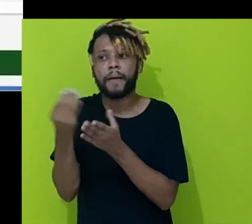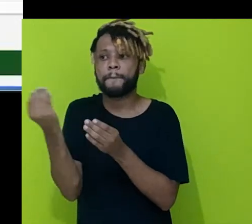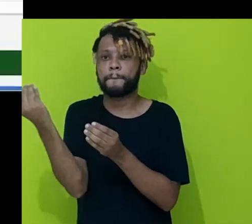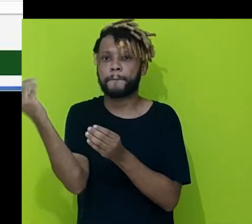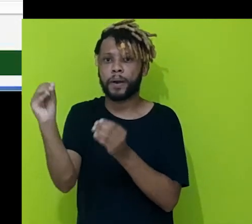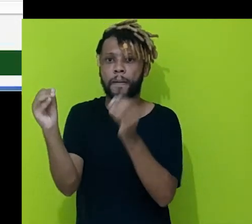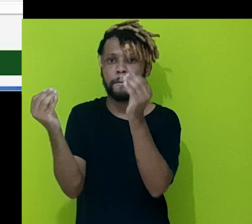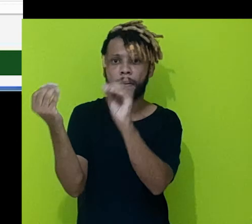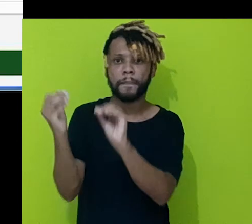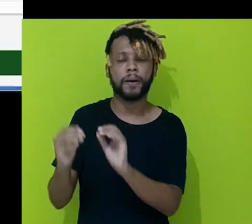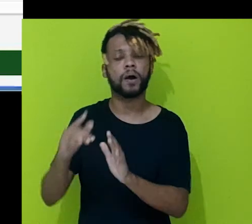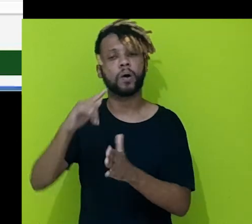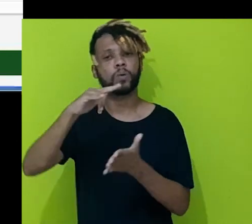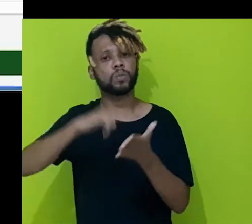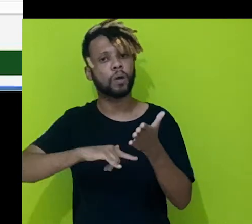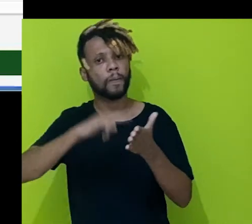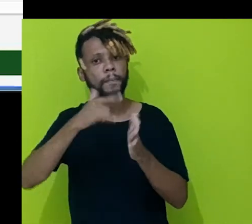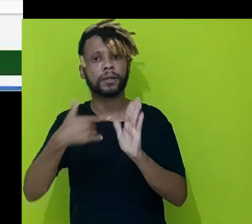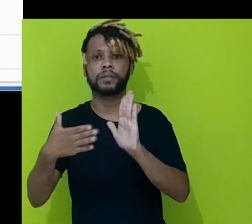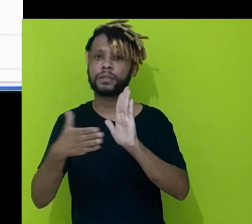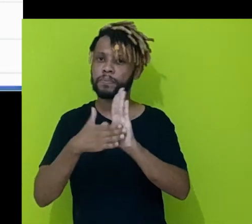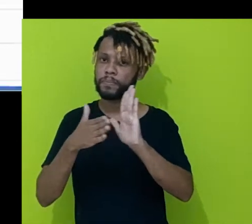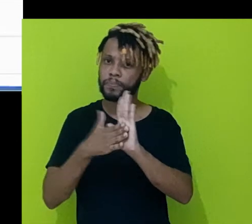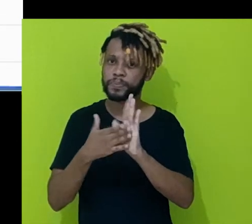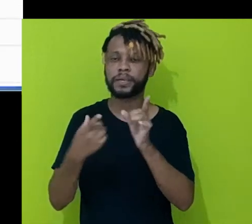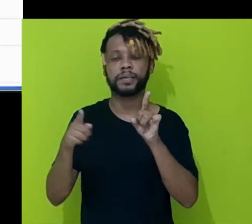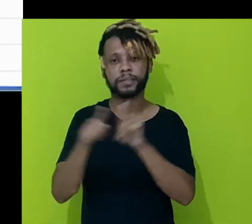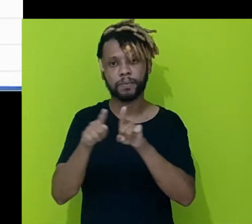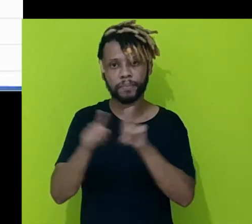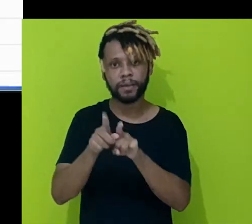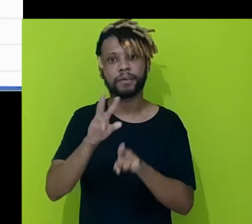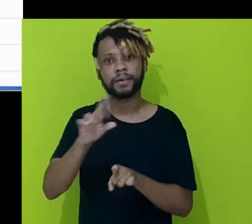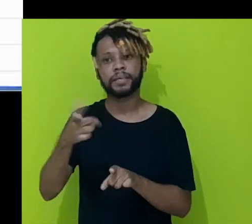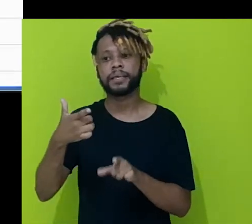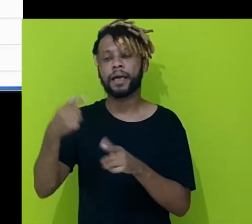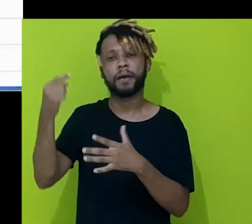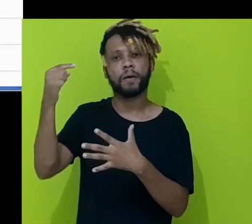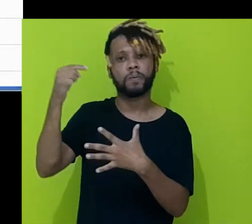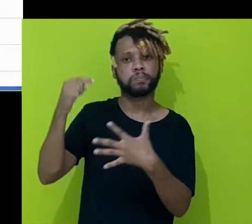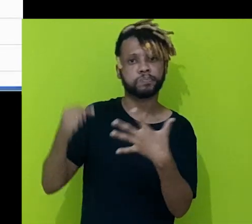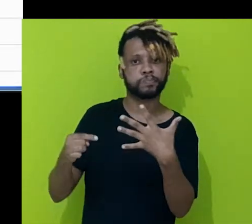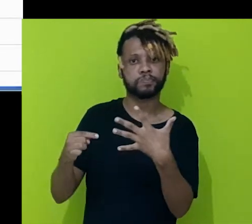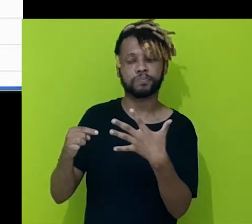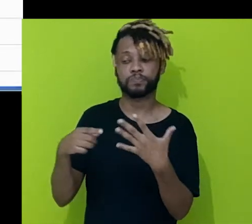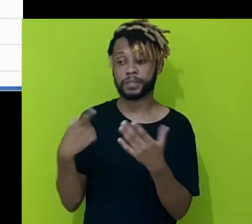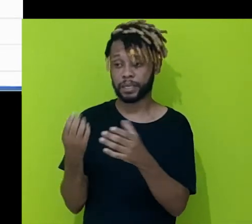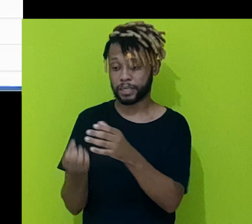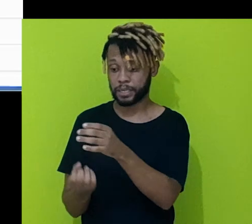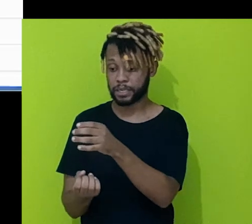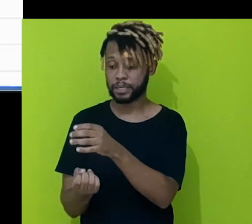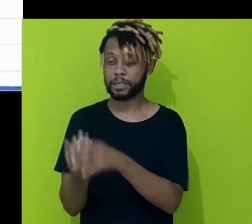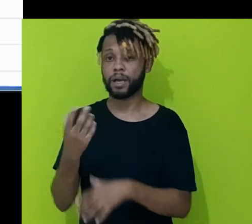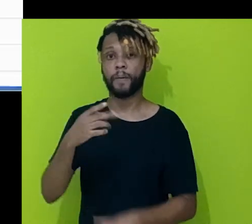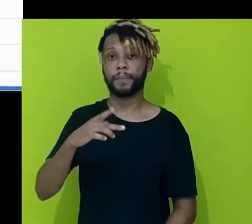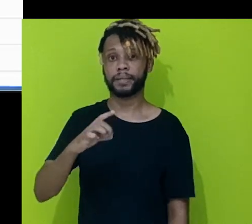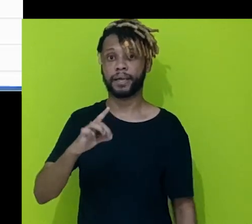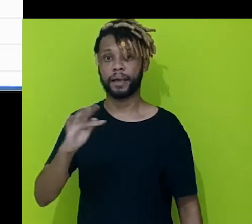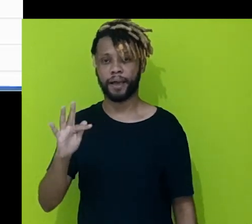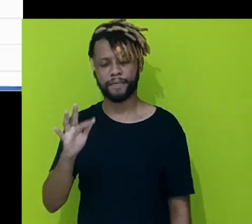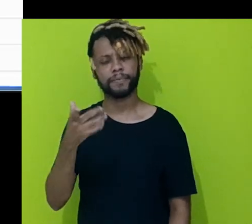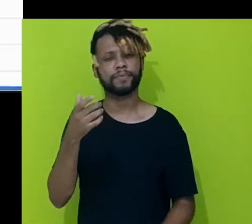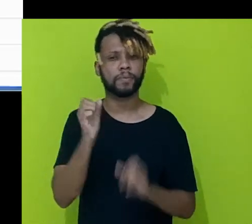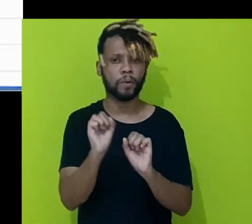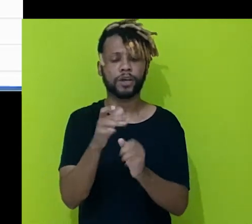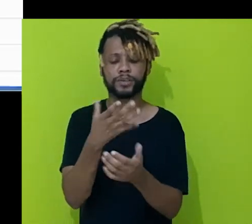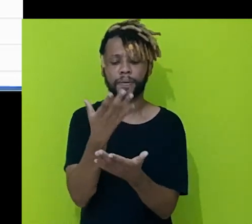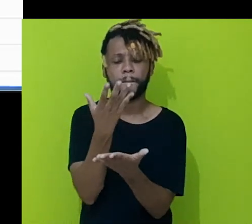colocar os documentos da proposta, eles também serão listados aqui. Aqui nós geramos o PDF do projeto, que você